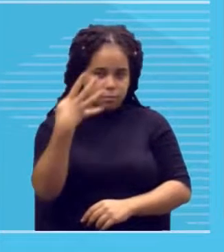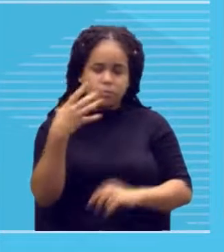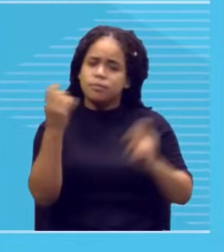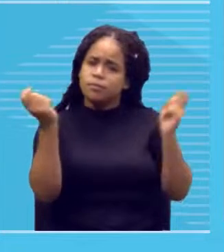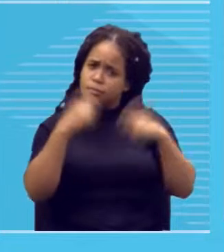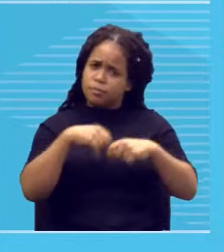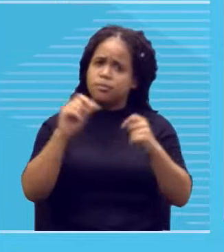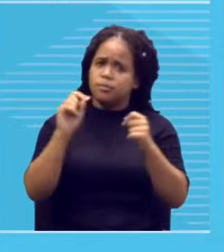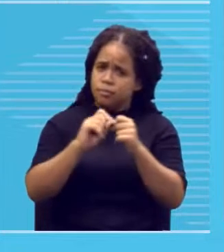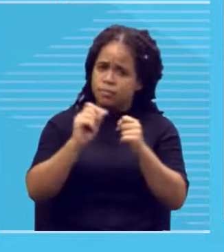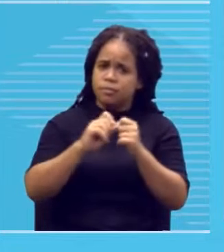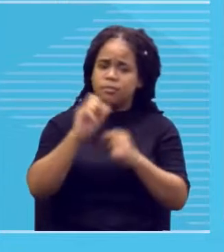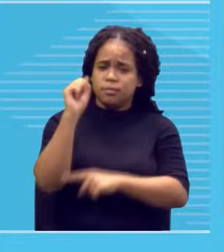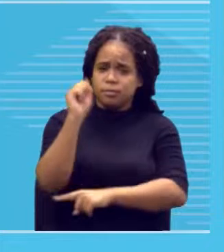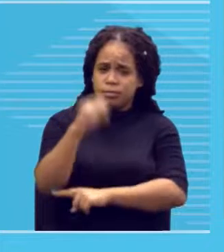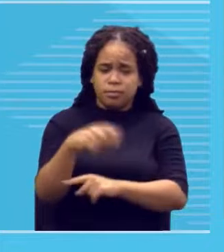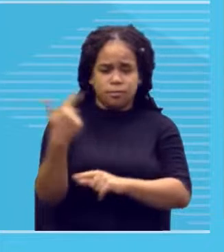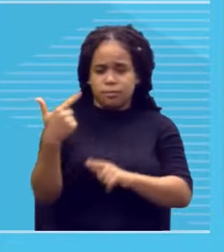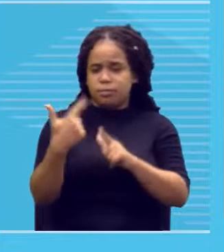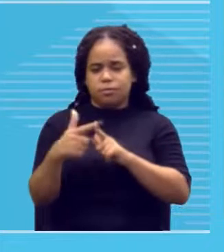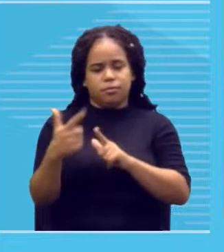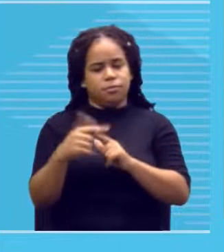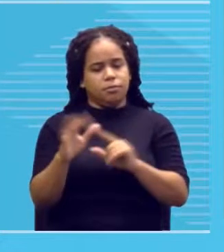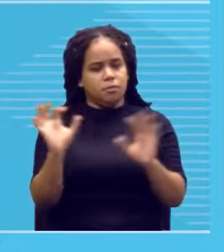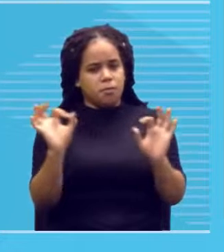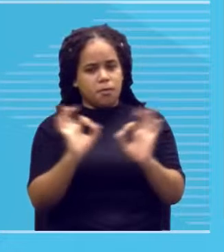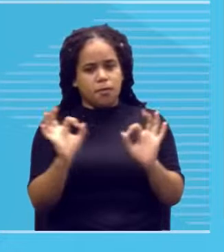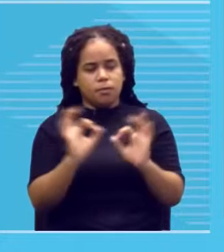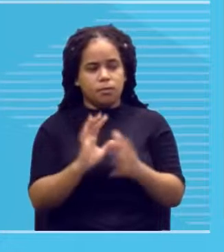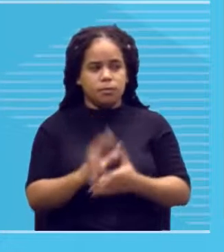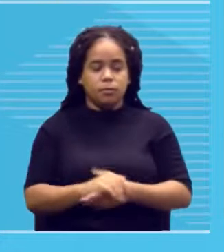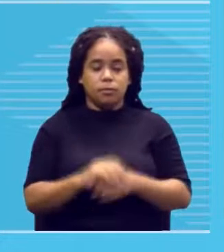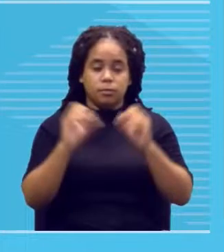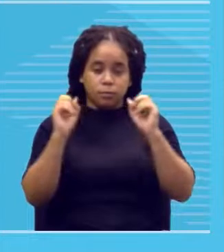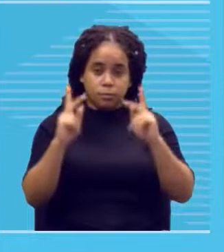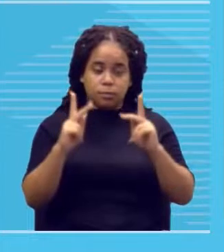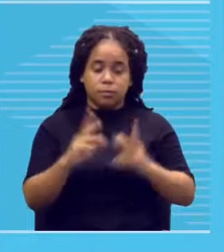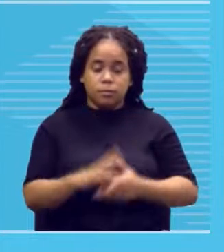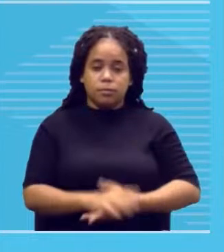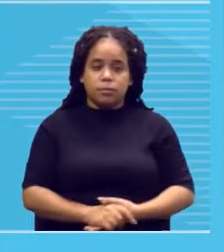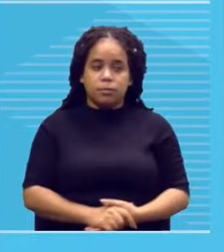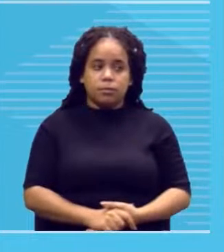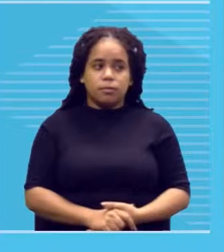tem problema não tá não tem problema não ok